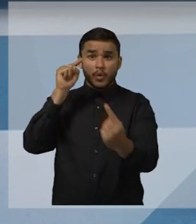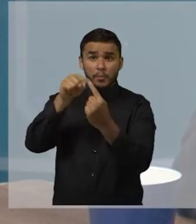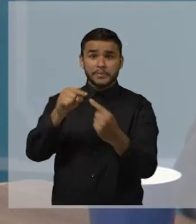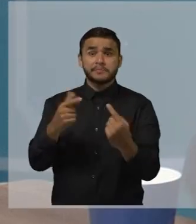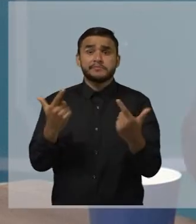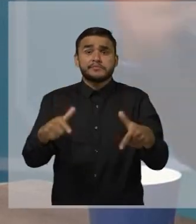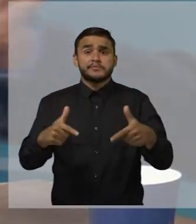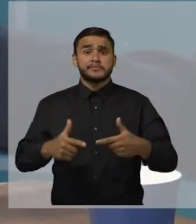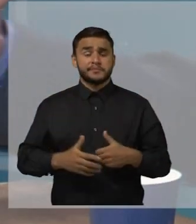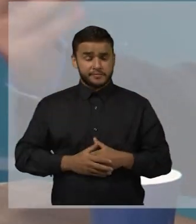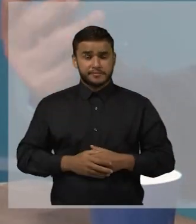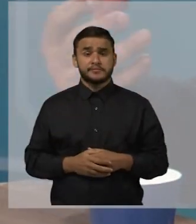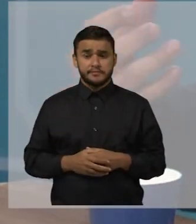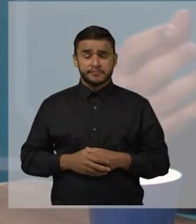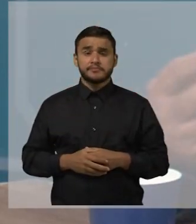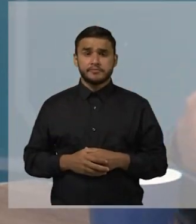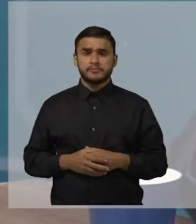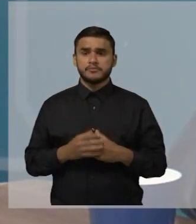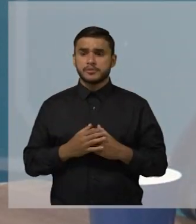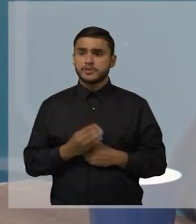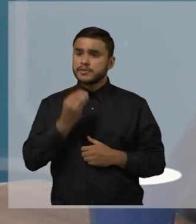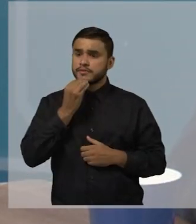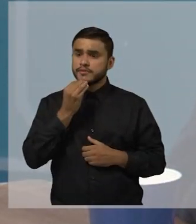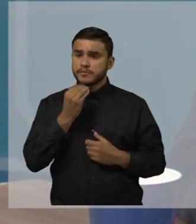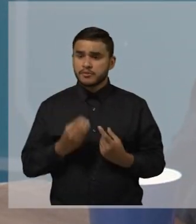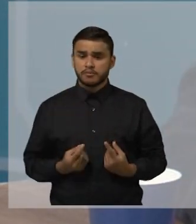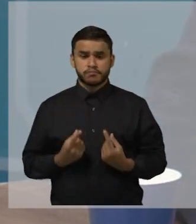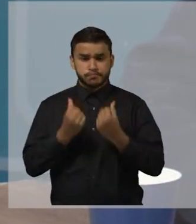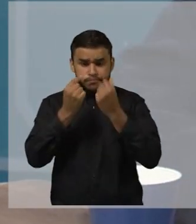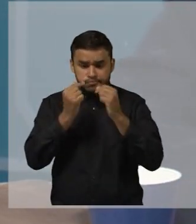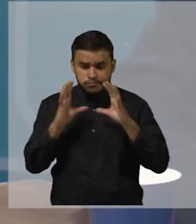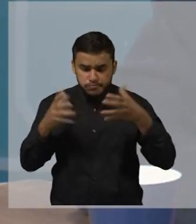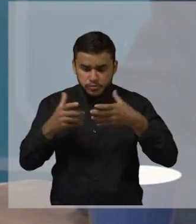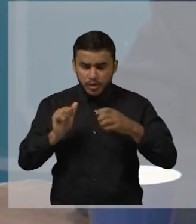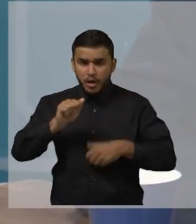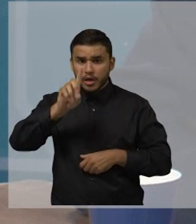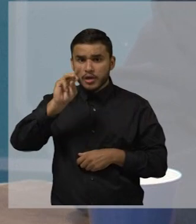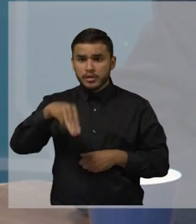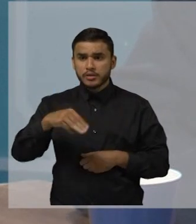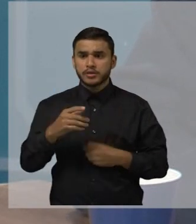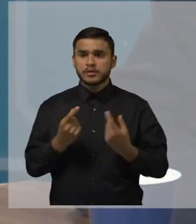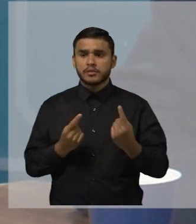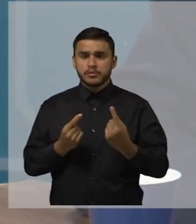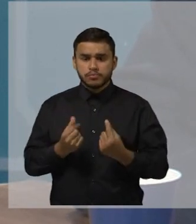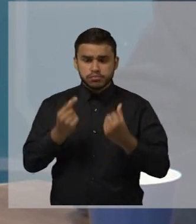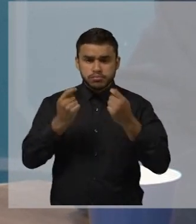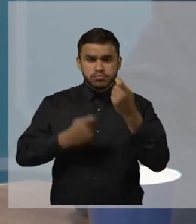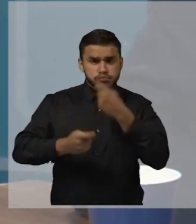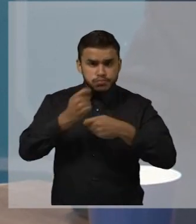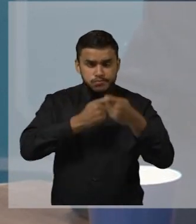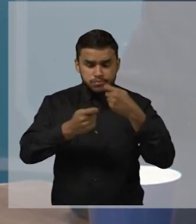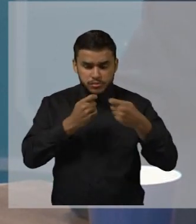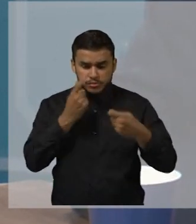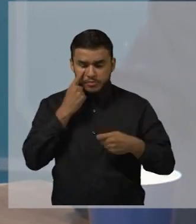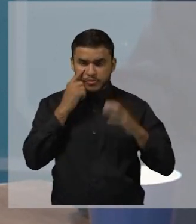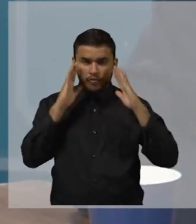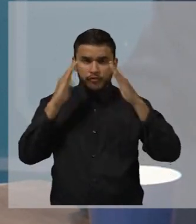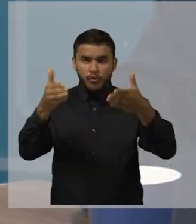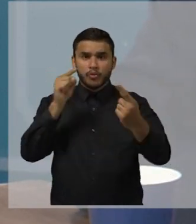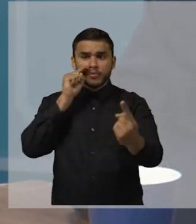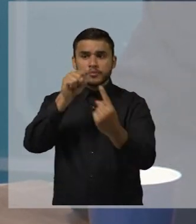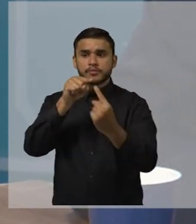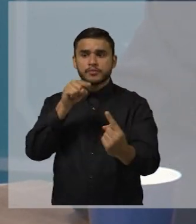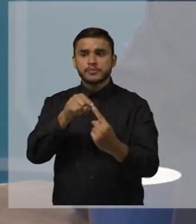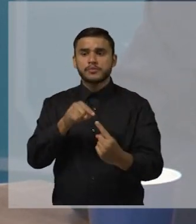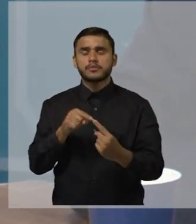CONFAS, um órgão administrativo de representantes do segundo escalão para poder dizer o que